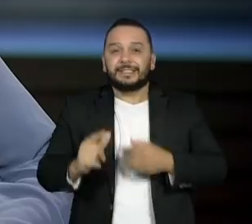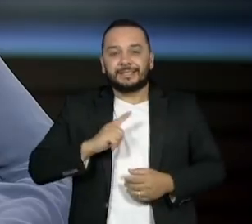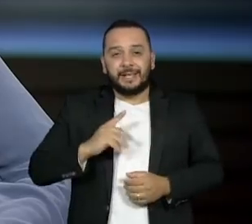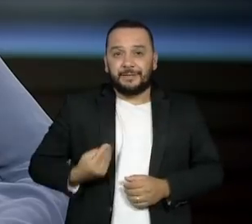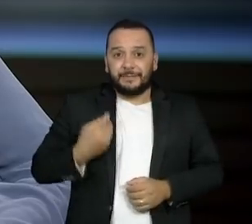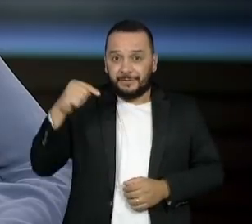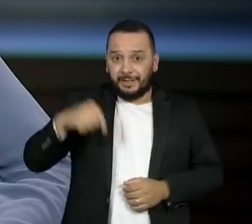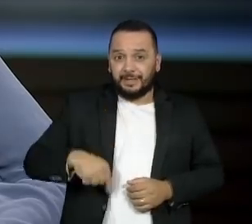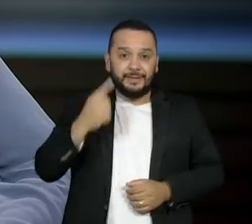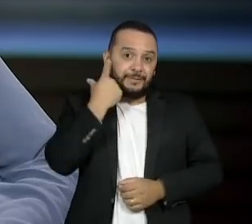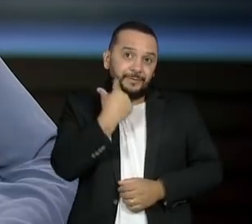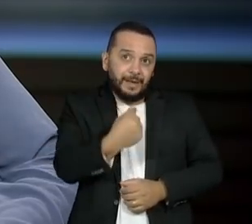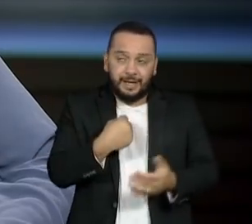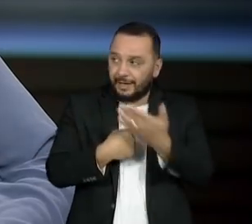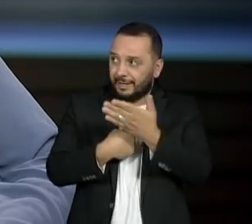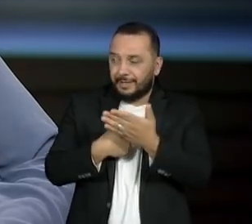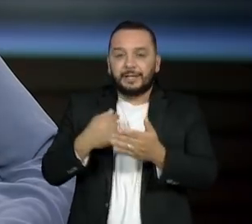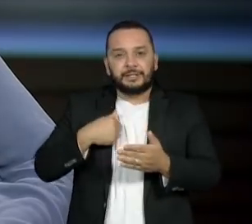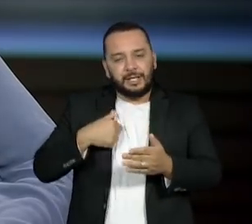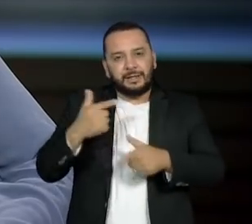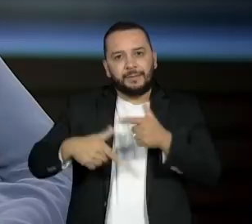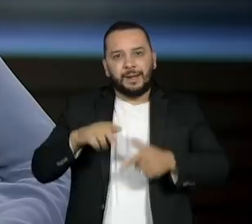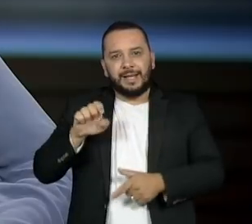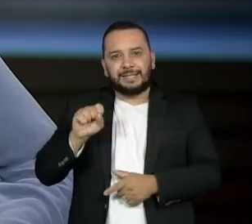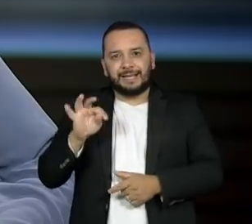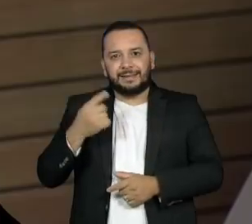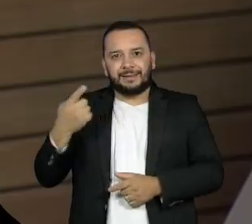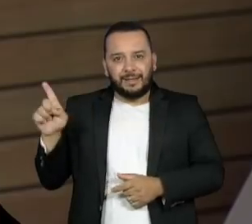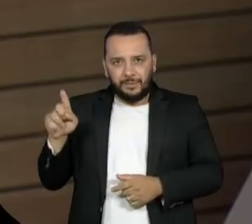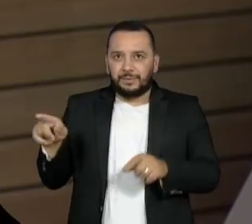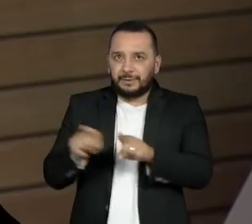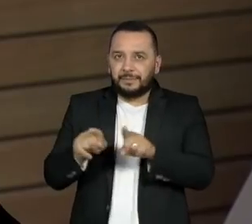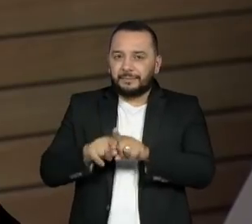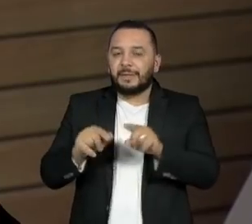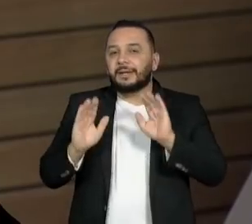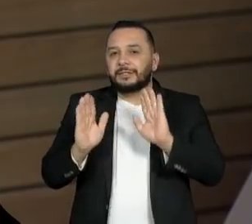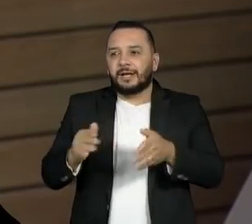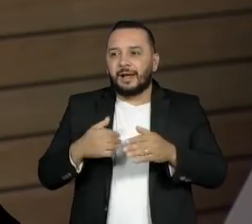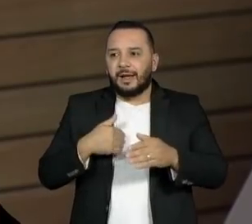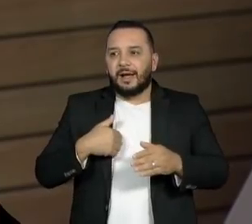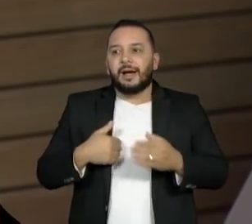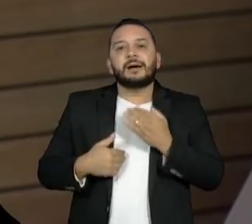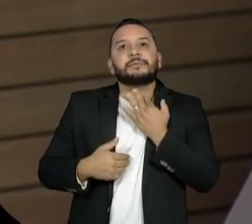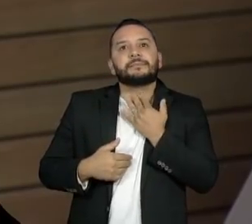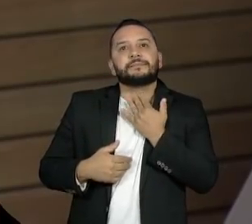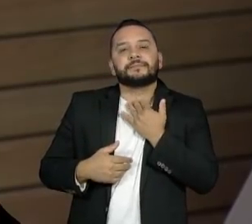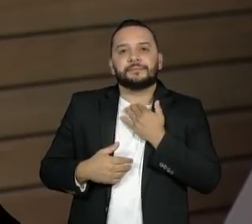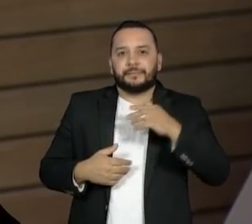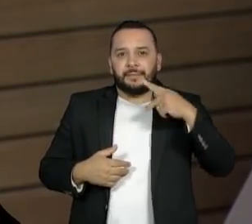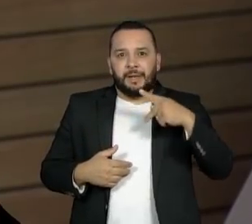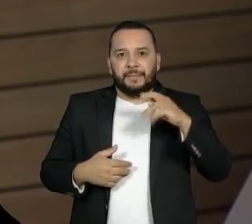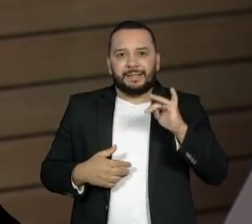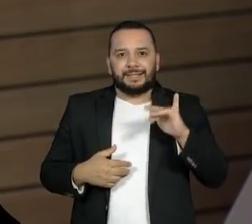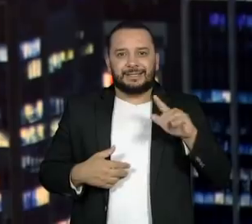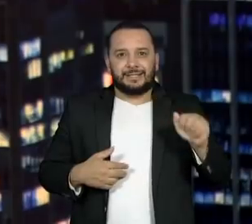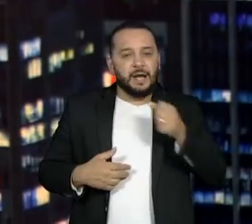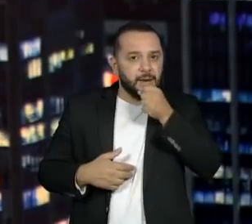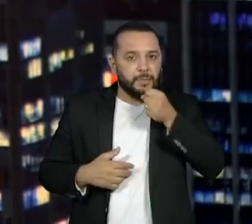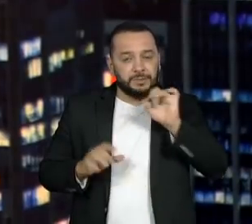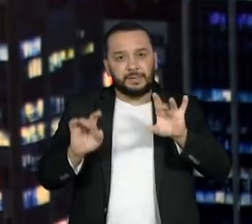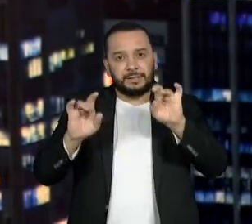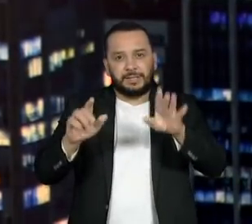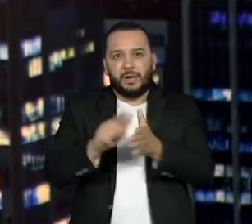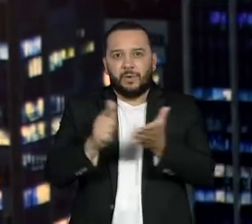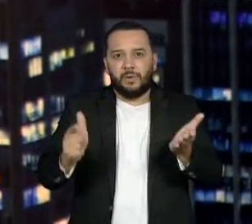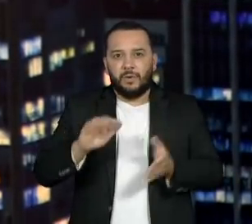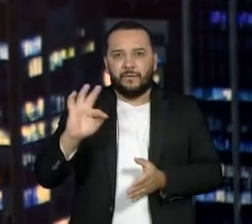Vera Magalhães, colunista do Estadão e apresentadora do Roda Viva, e Patrícia Campos Melo, repórter especial da Folha de São Paulo.